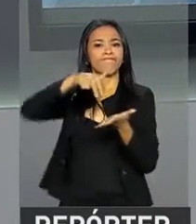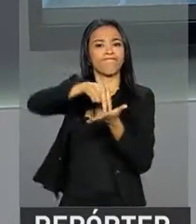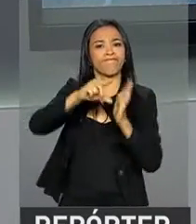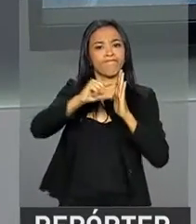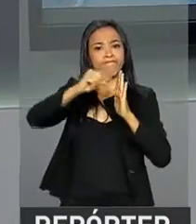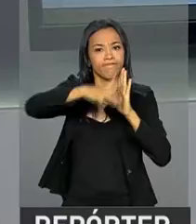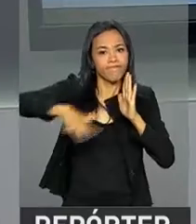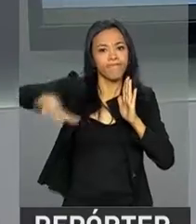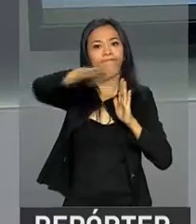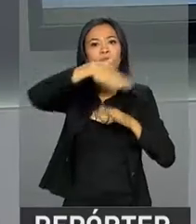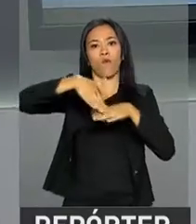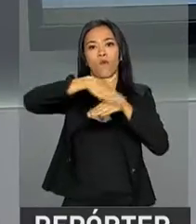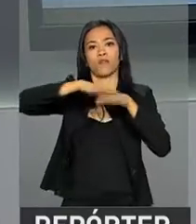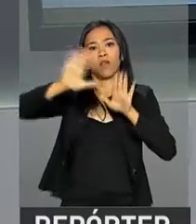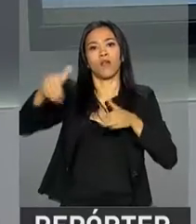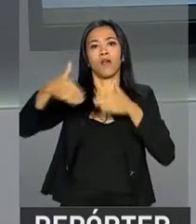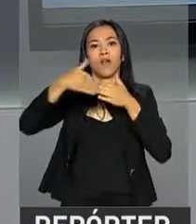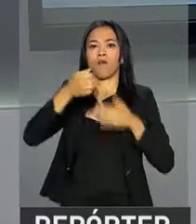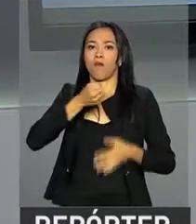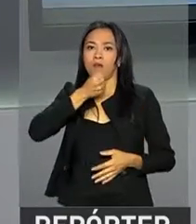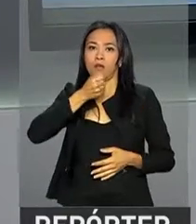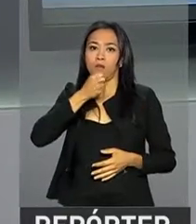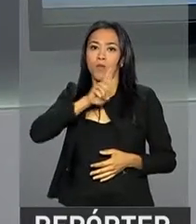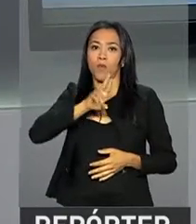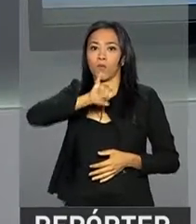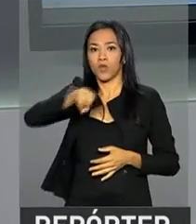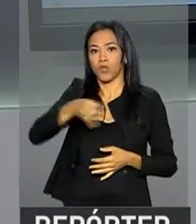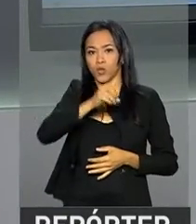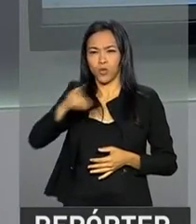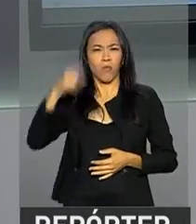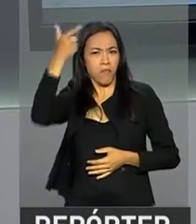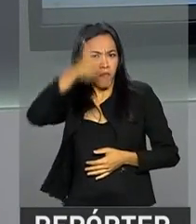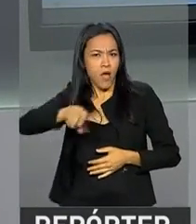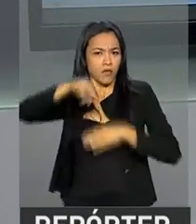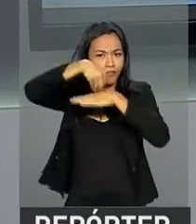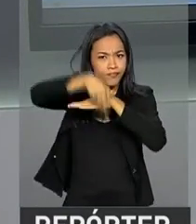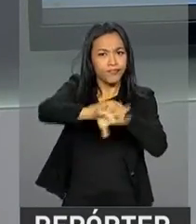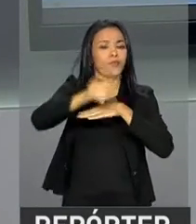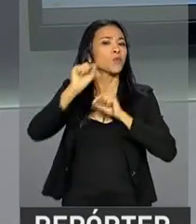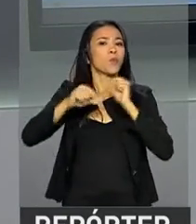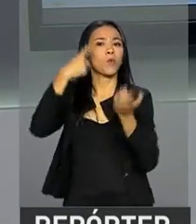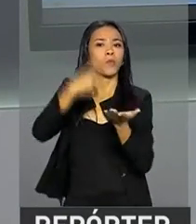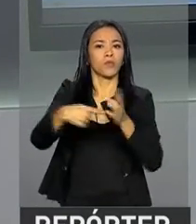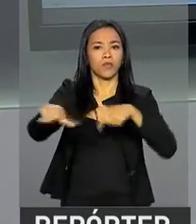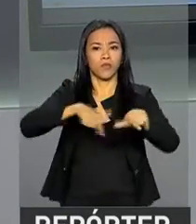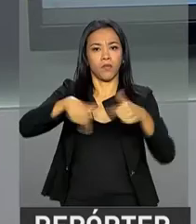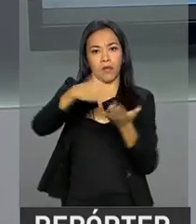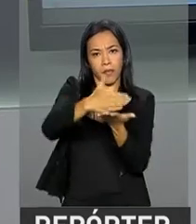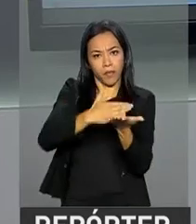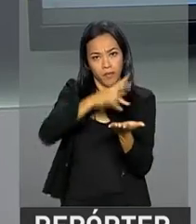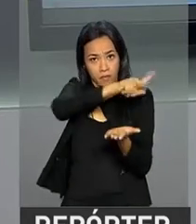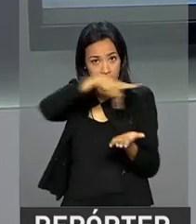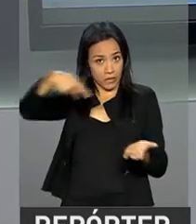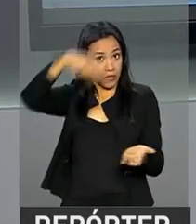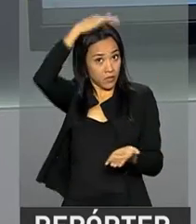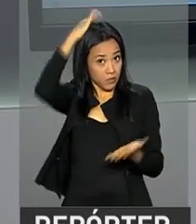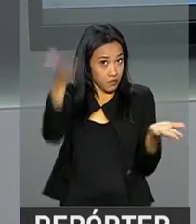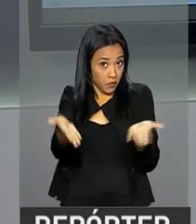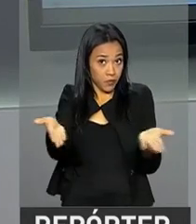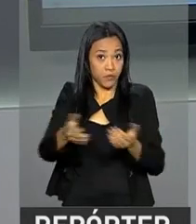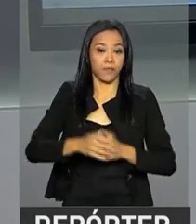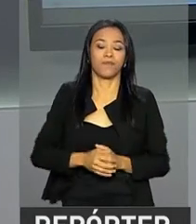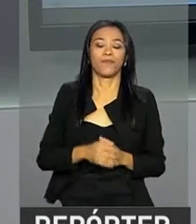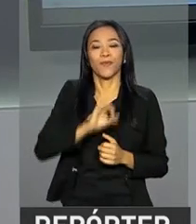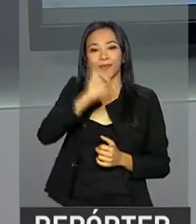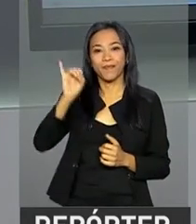conversar com o repórter joão pedro neto que tem mais informações sobre a agenda do presidente temer para o dia de hoje o joão foi